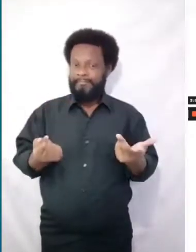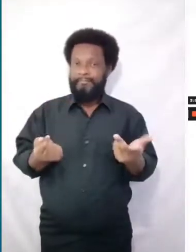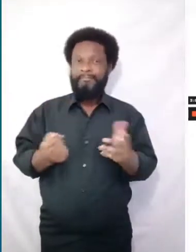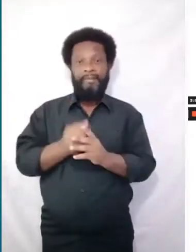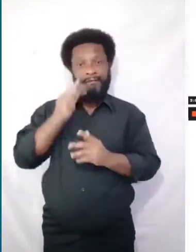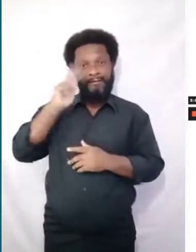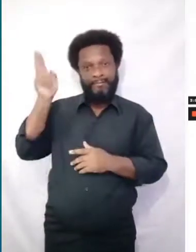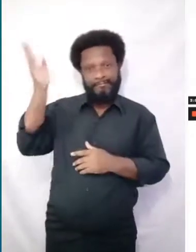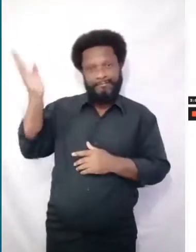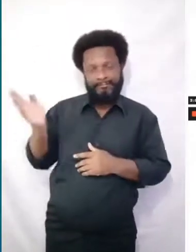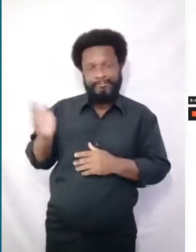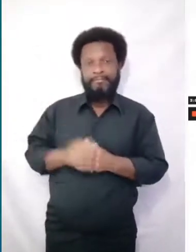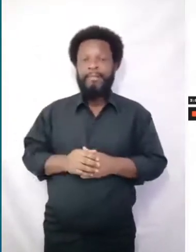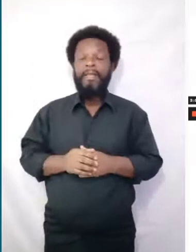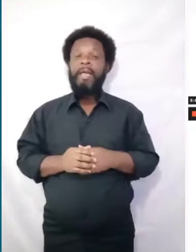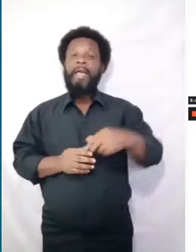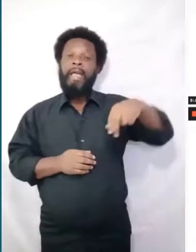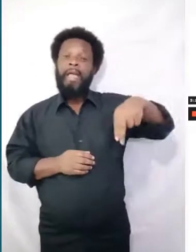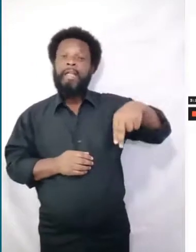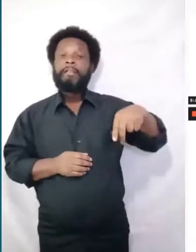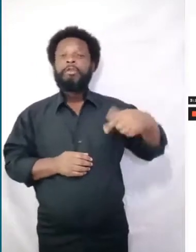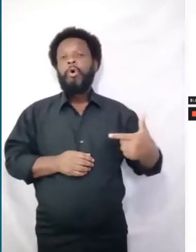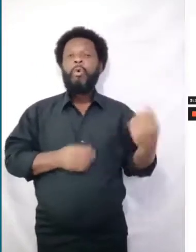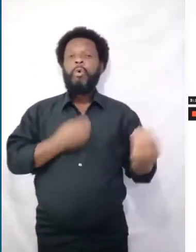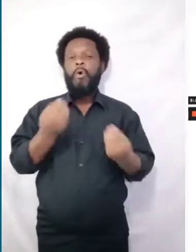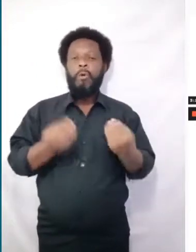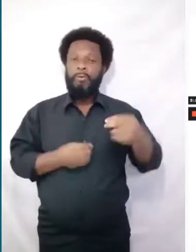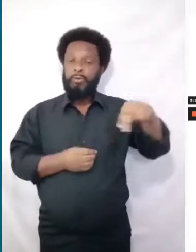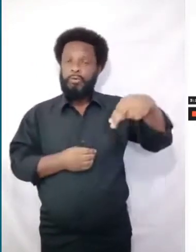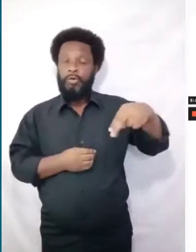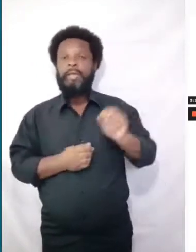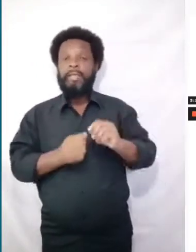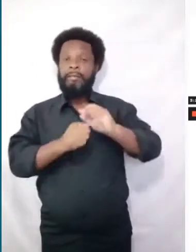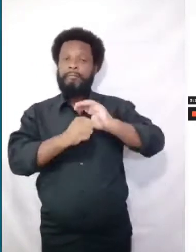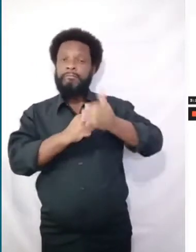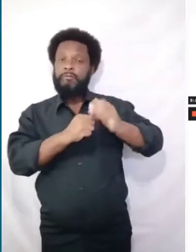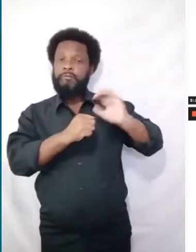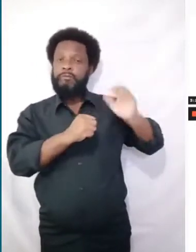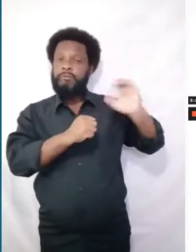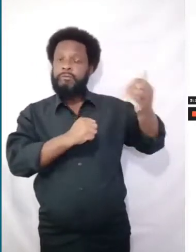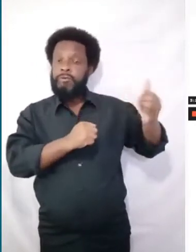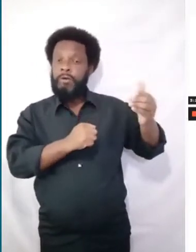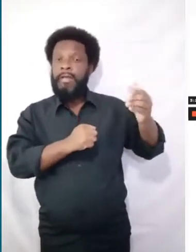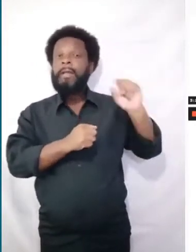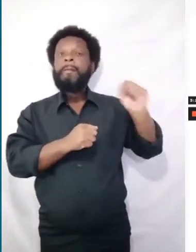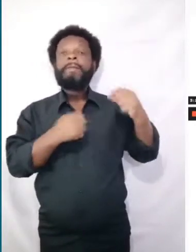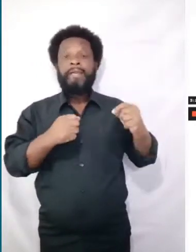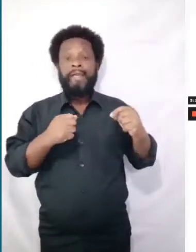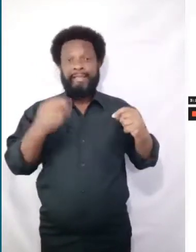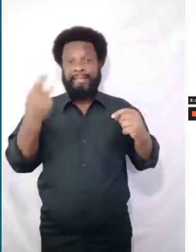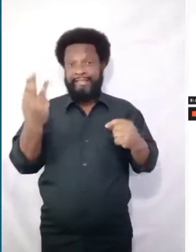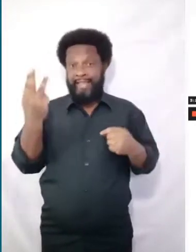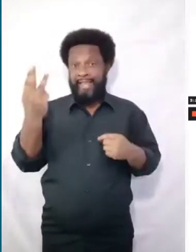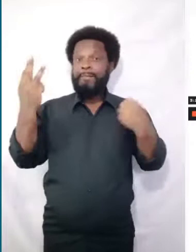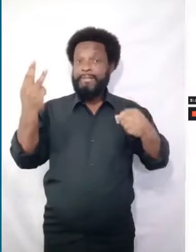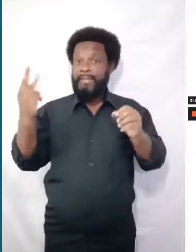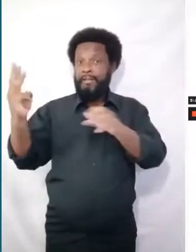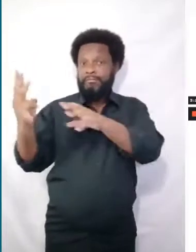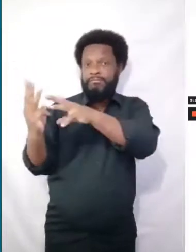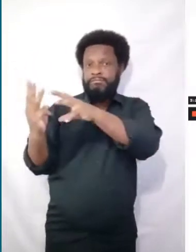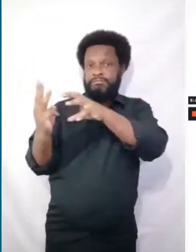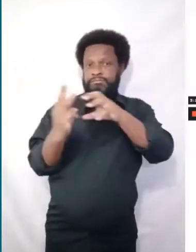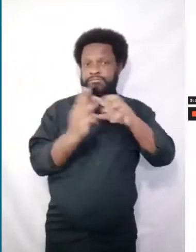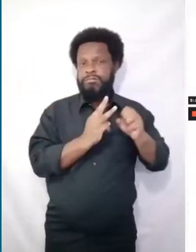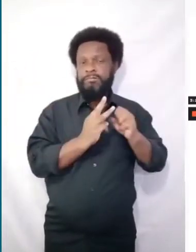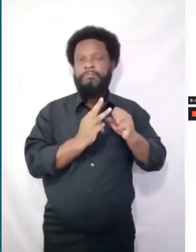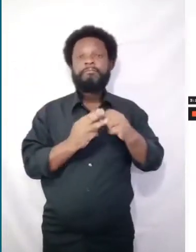entre esses dois oxigênios. Fórmula estrutural. N2. Nitrogênio, grupo 15, 5 elétrons na camada de valência, ele